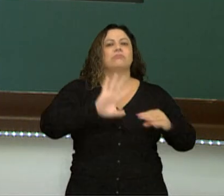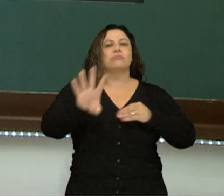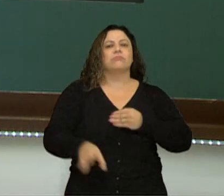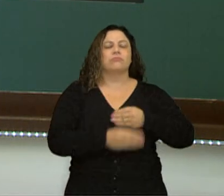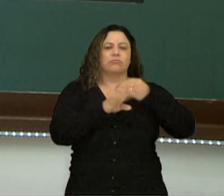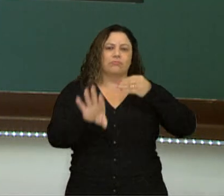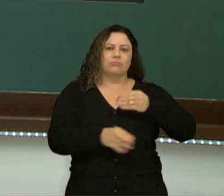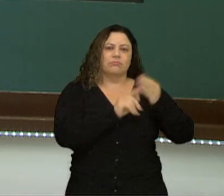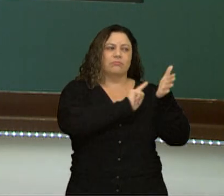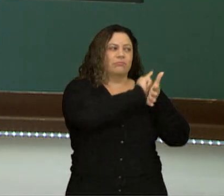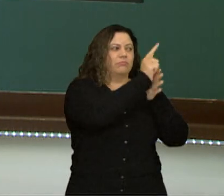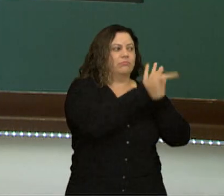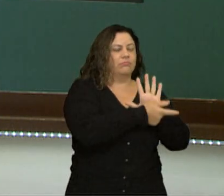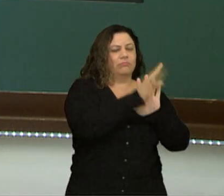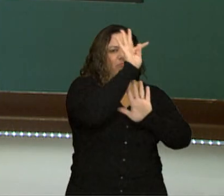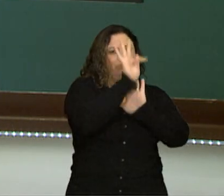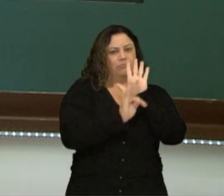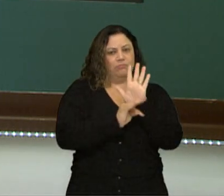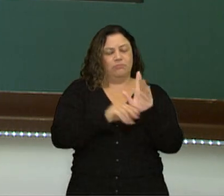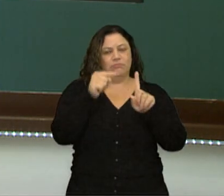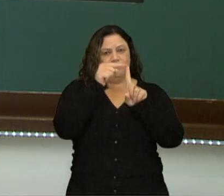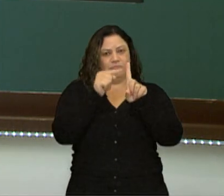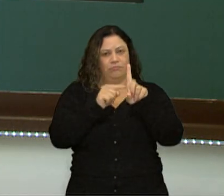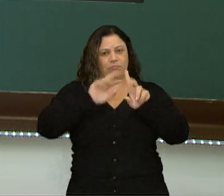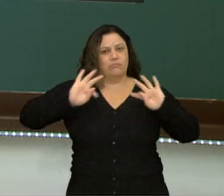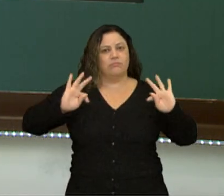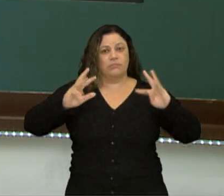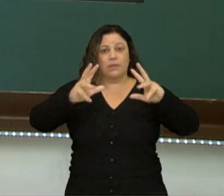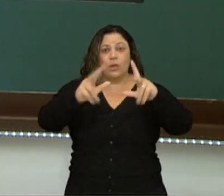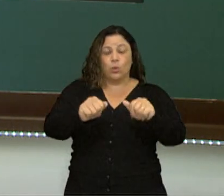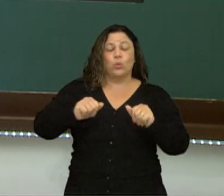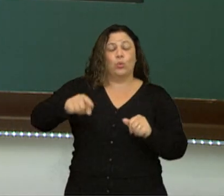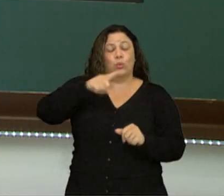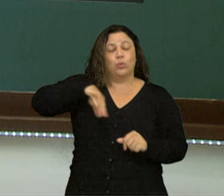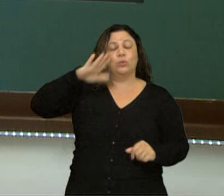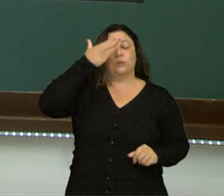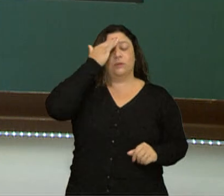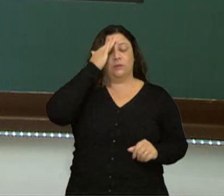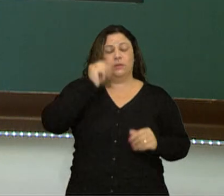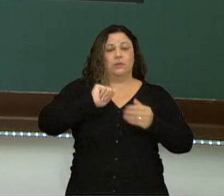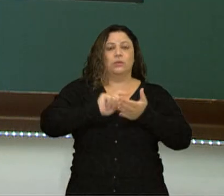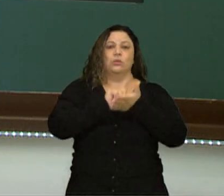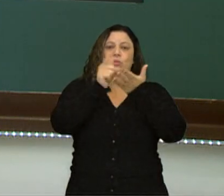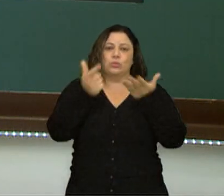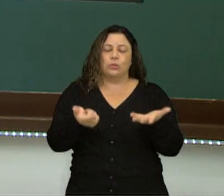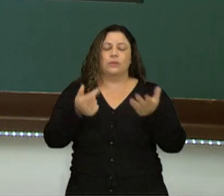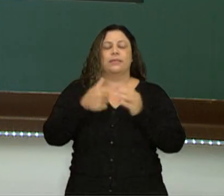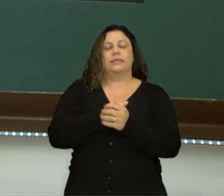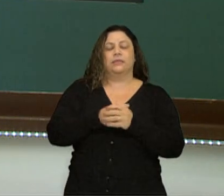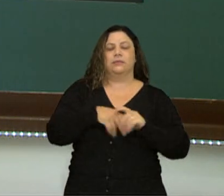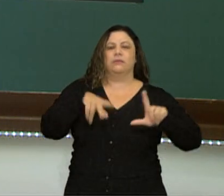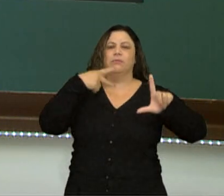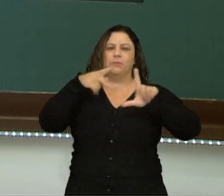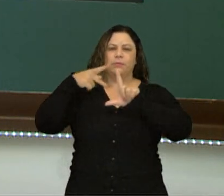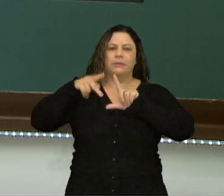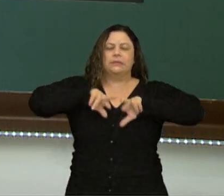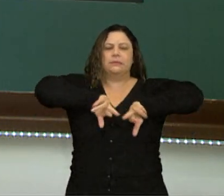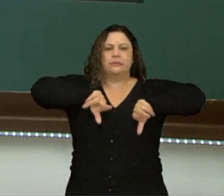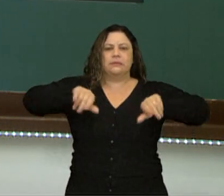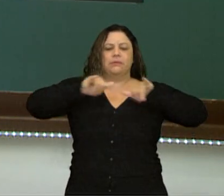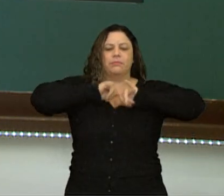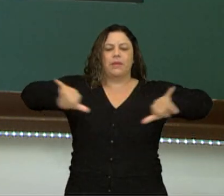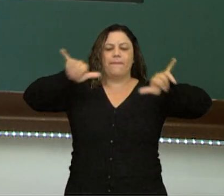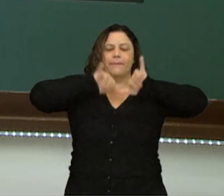nesse gênero textual, nessa tipologia, todos os compreendidos do jornalismo, publicidade e propaganda. É